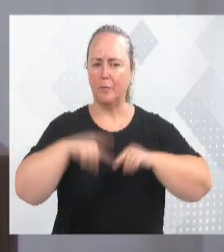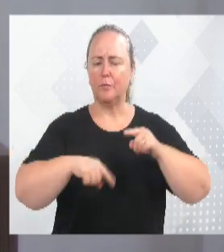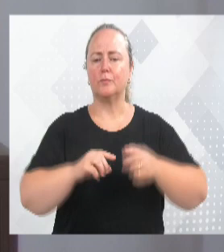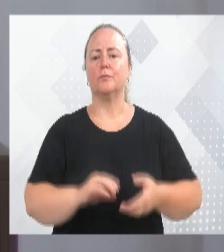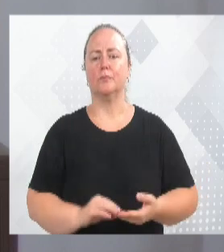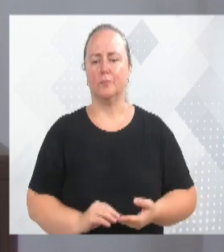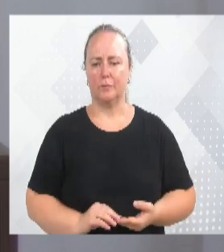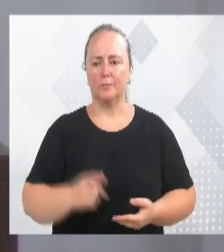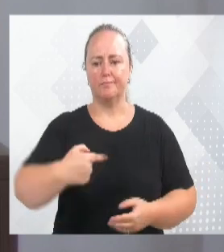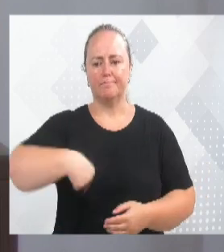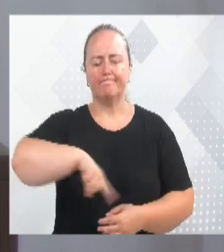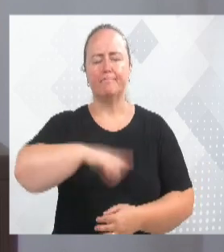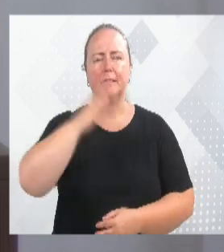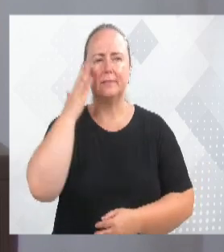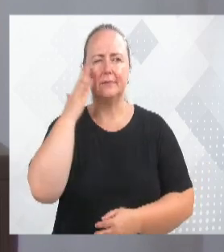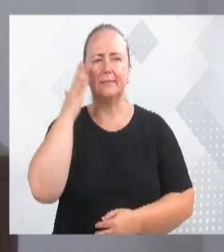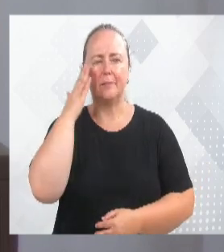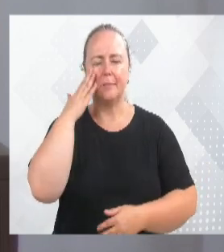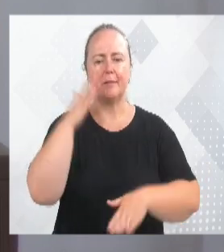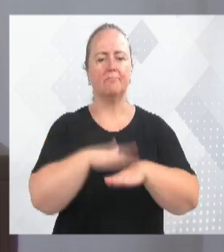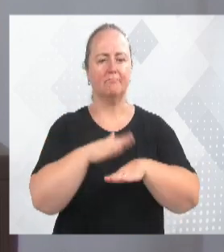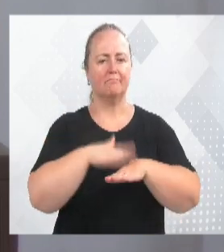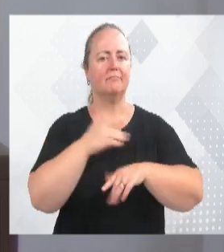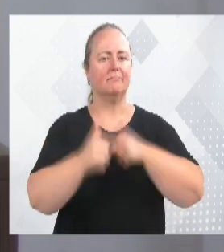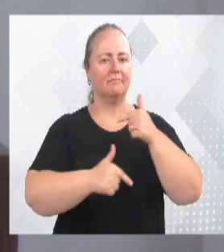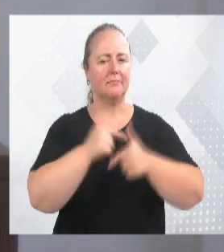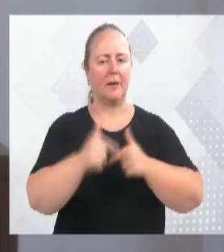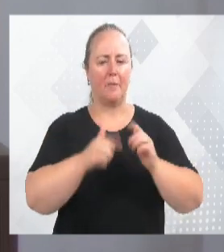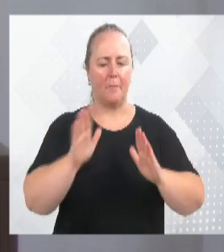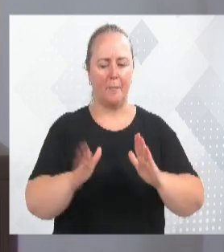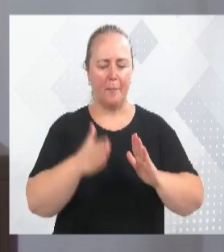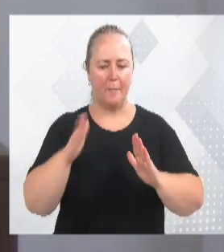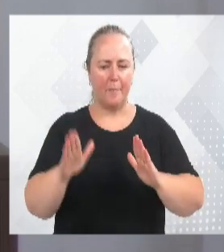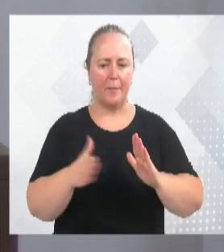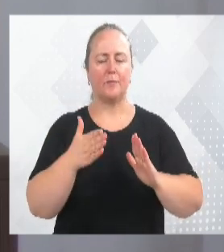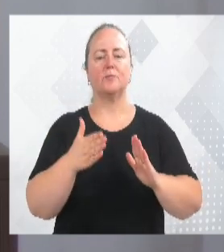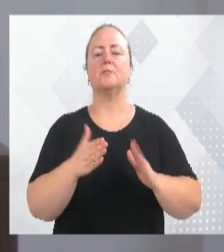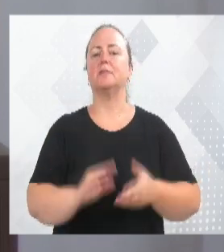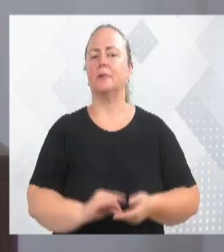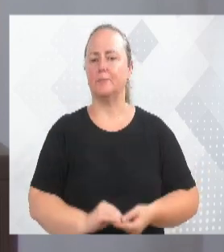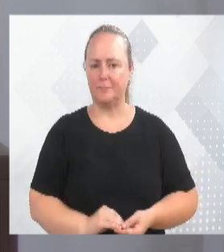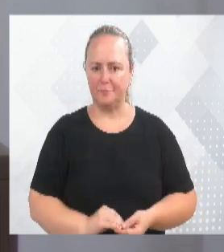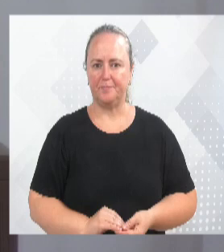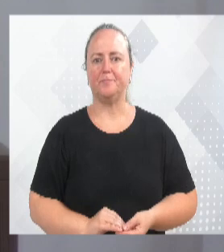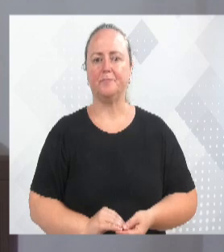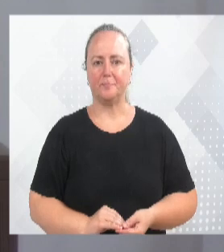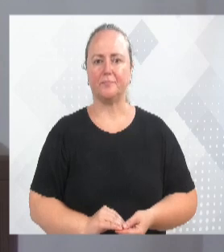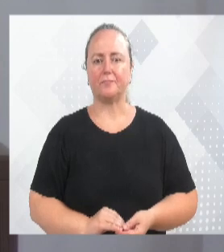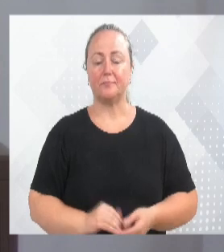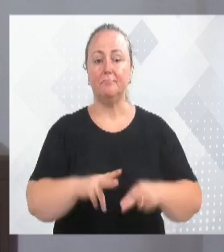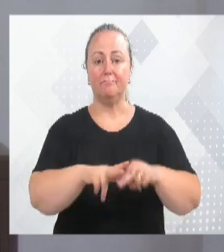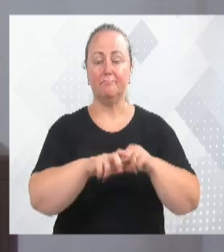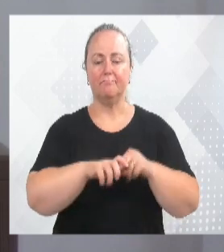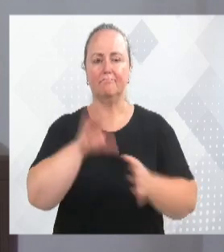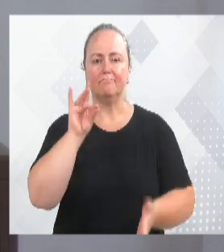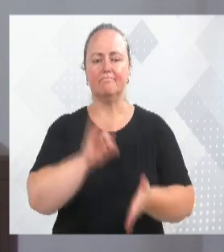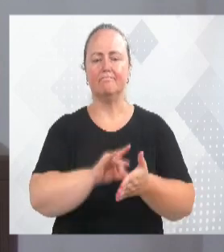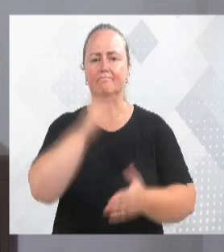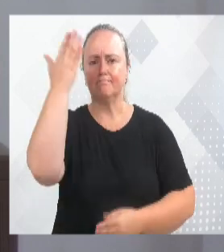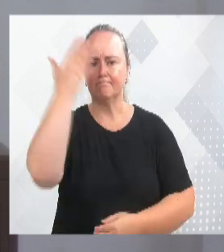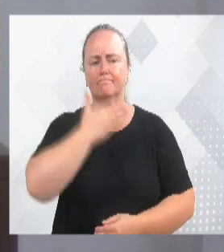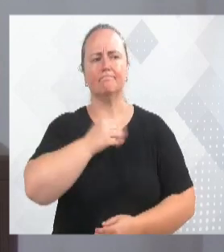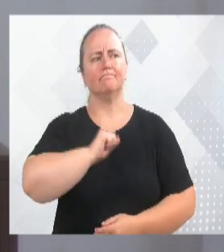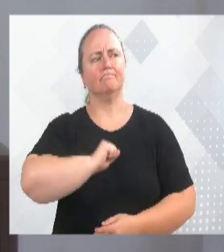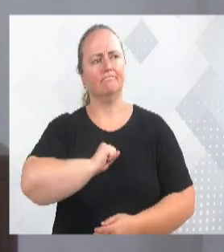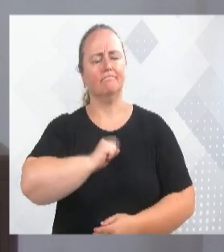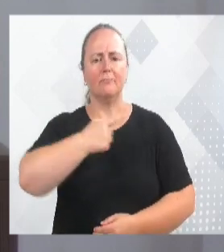gente sabia o que a gente estava produzindo. Foi aí que a gente quis ter uma prova real,